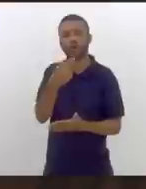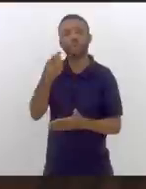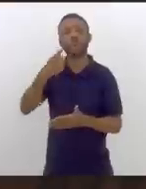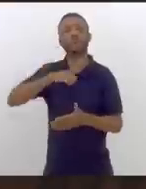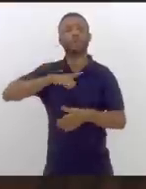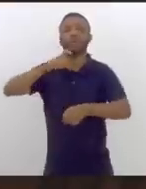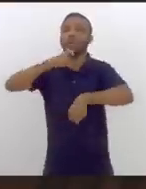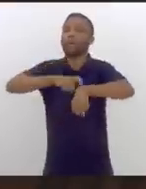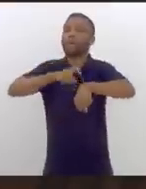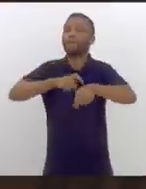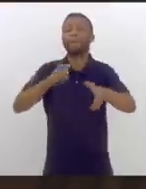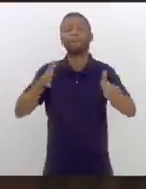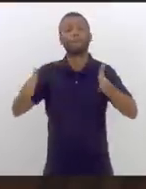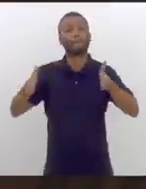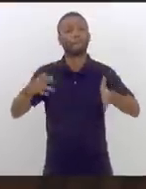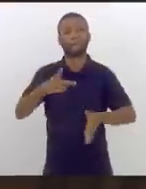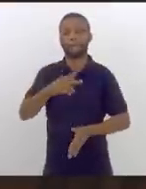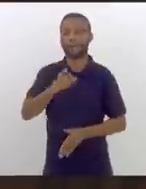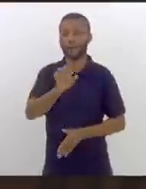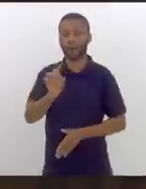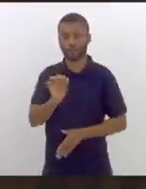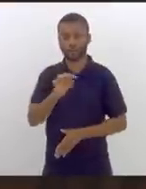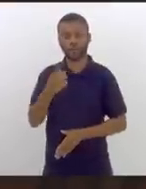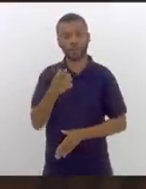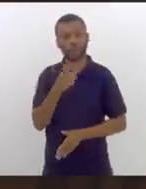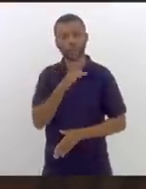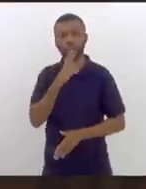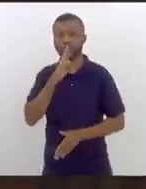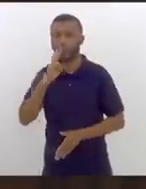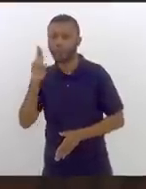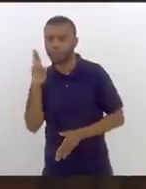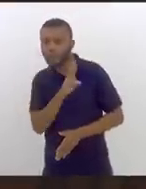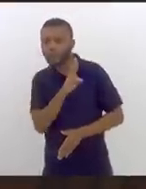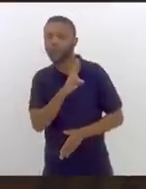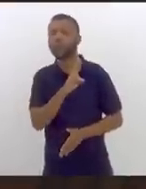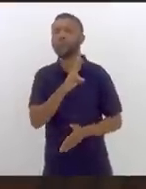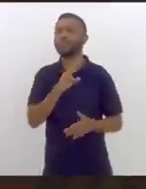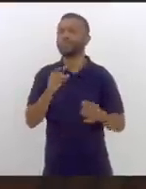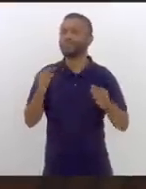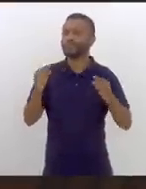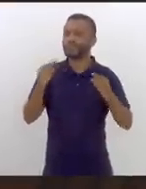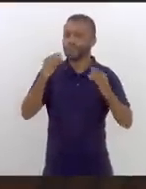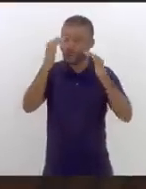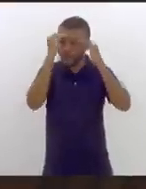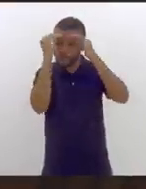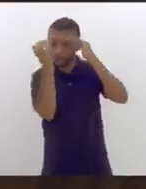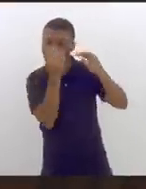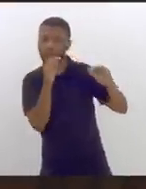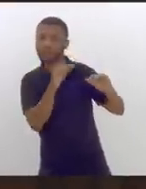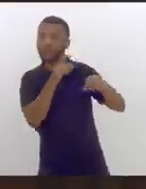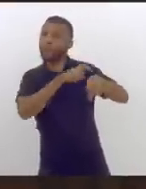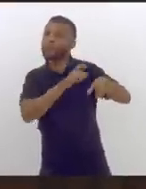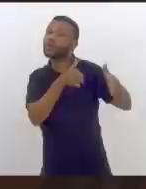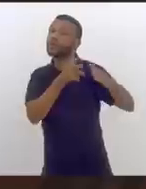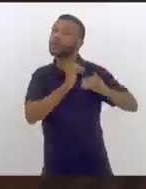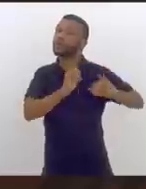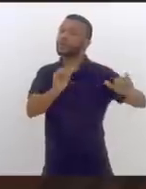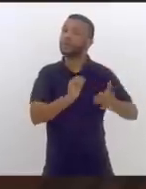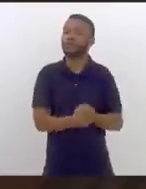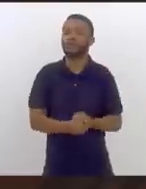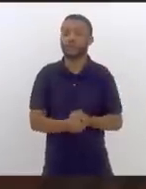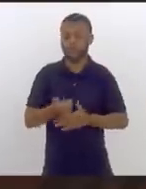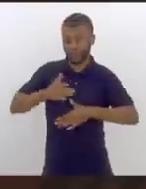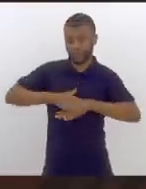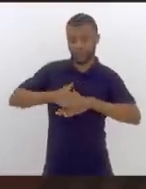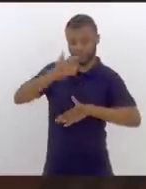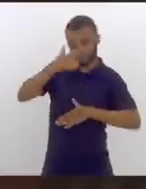prazo para que pudéssemos dar resposta entrou campanha uma série de coisas quero deixar bem claro aqui que não foi por falta de cobrança da